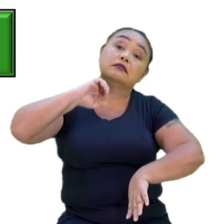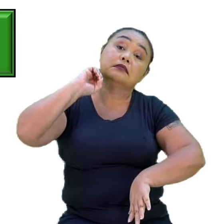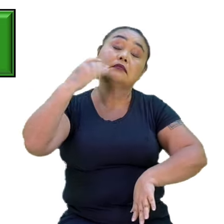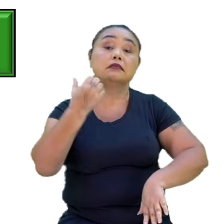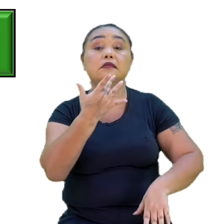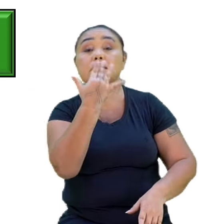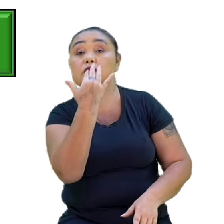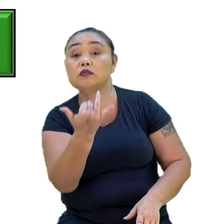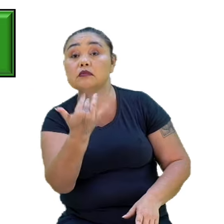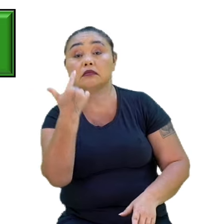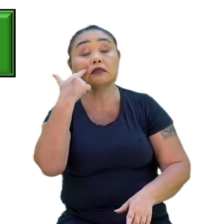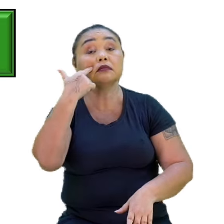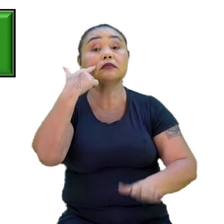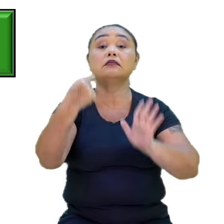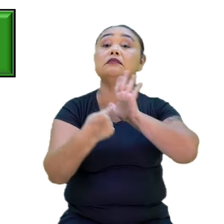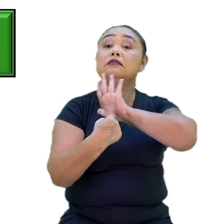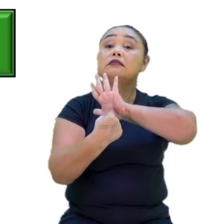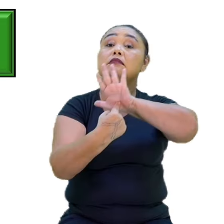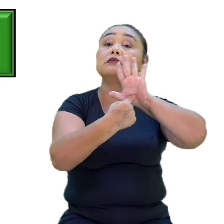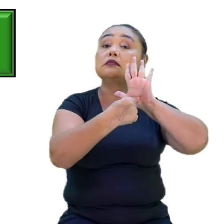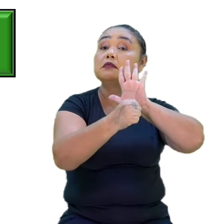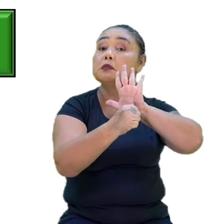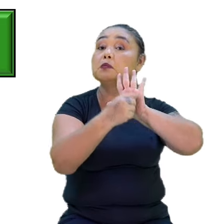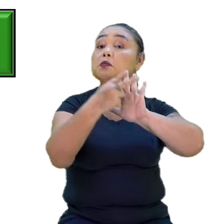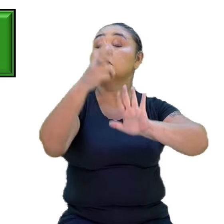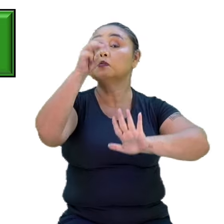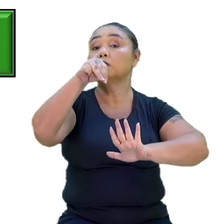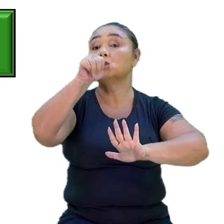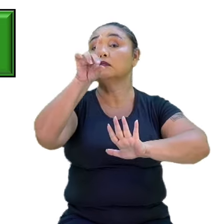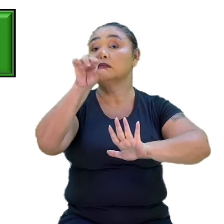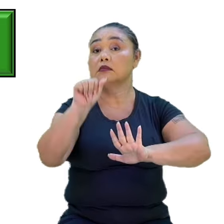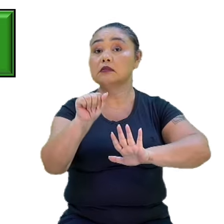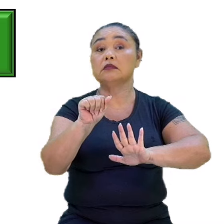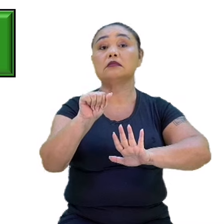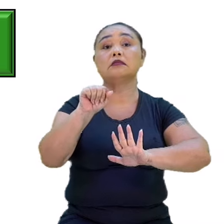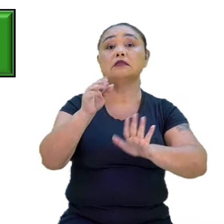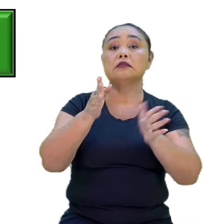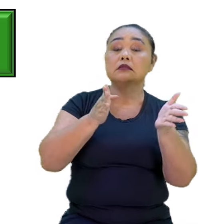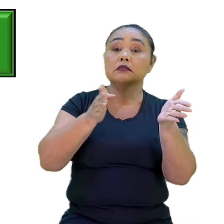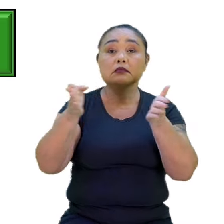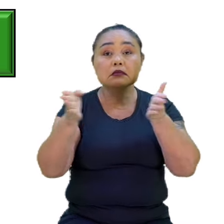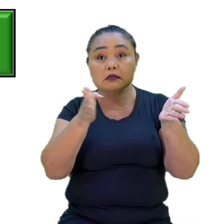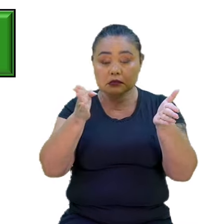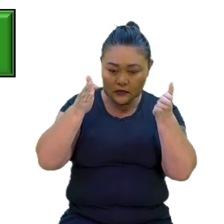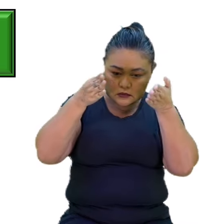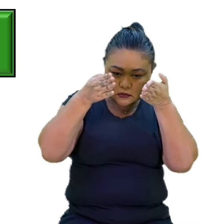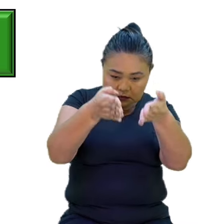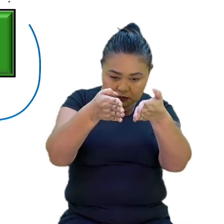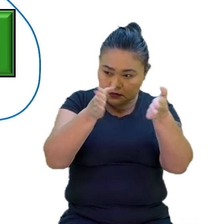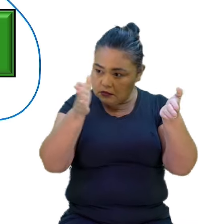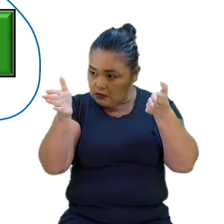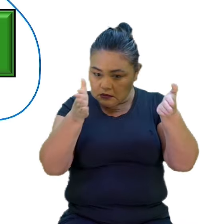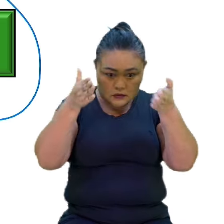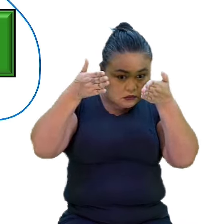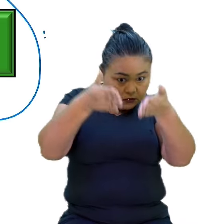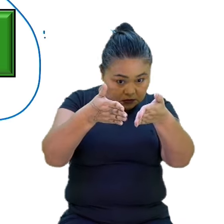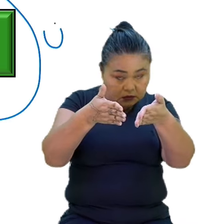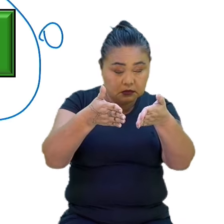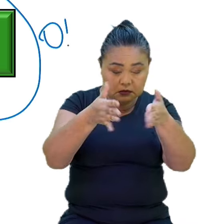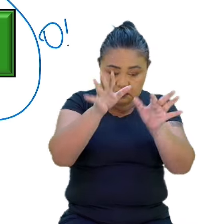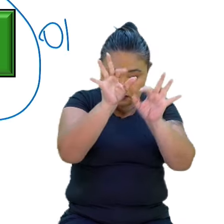coisa que mais aparece é a nossa moda tá na moda ISO a mediana já é o valor Central né ou seja colocamos em